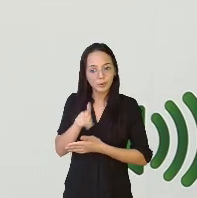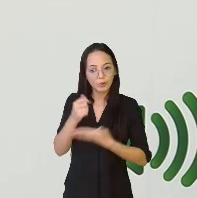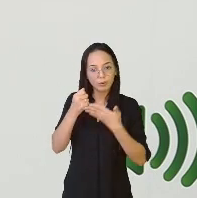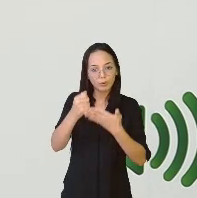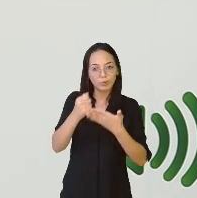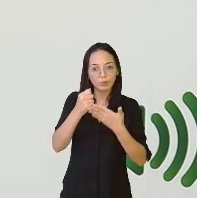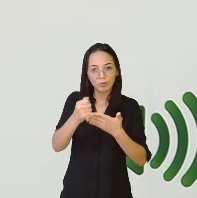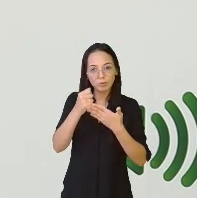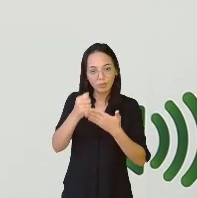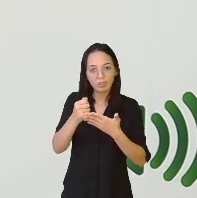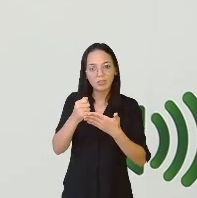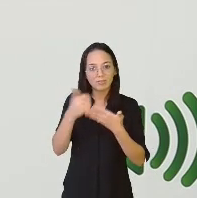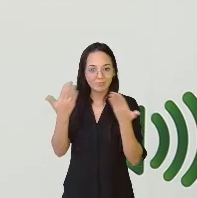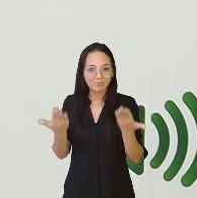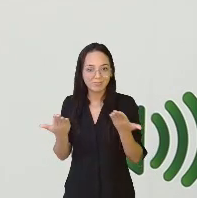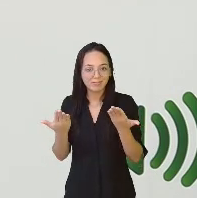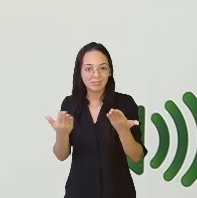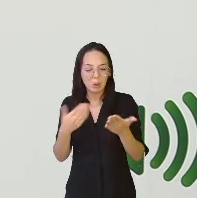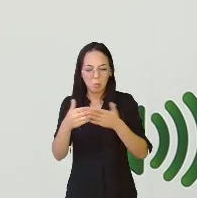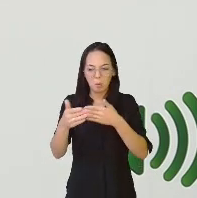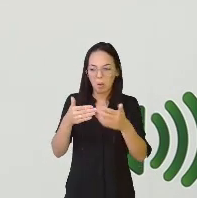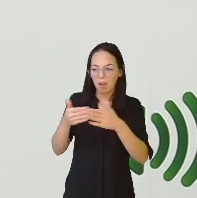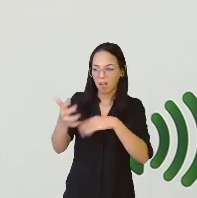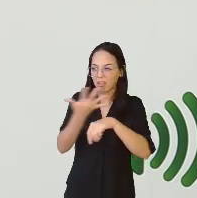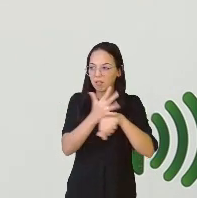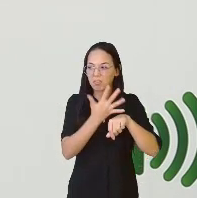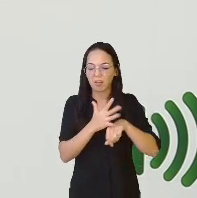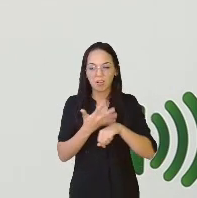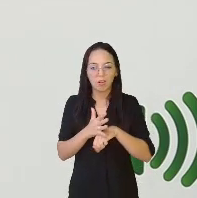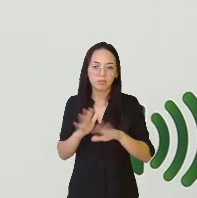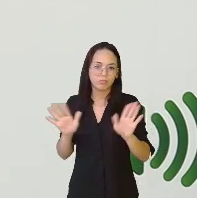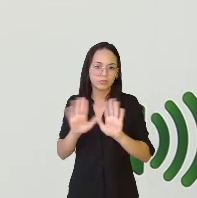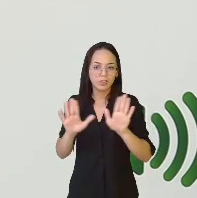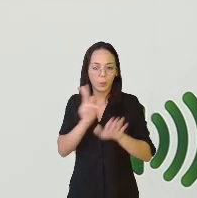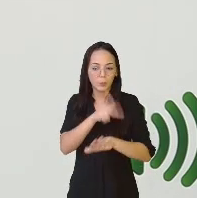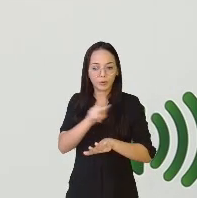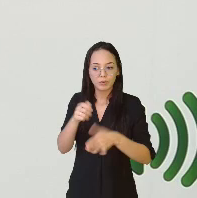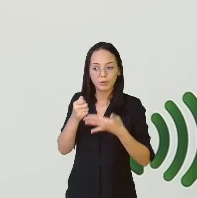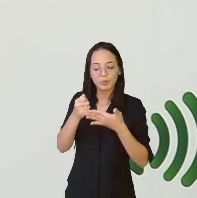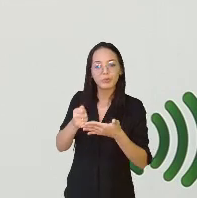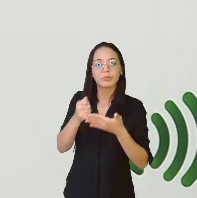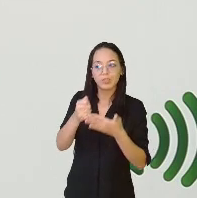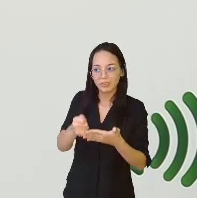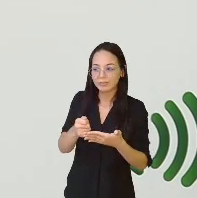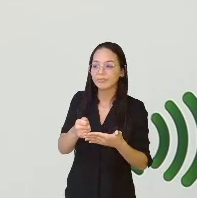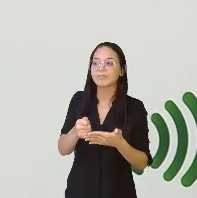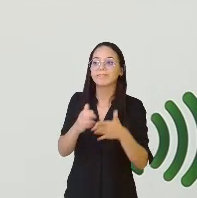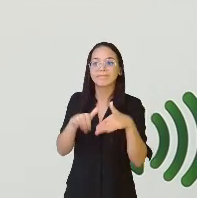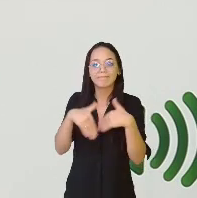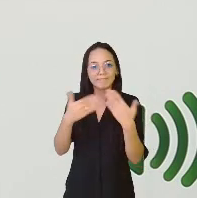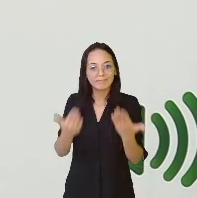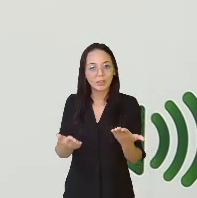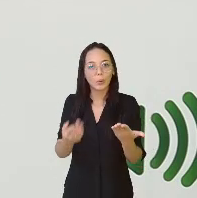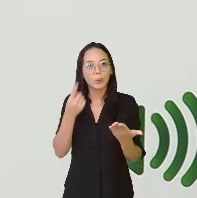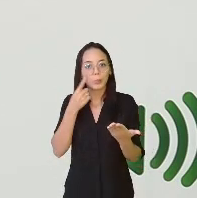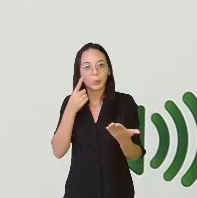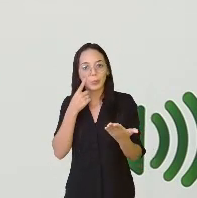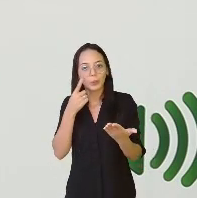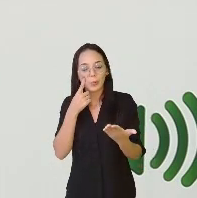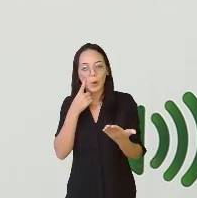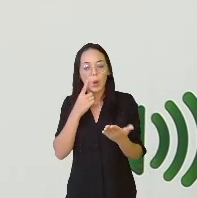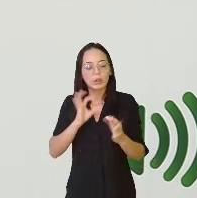te ajudando, não é qualquer atividade física. São atividades